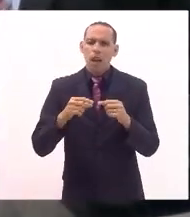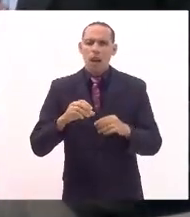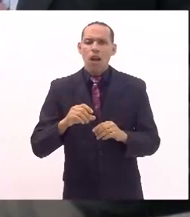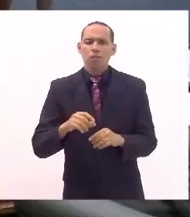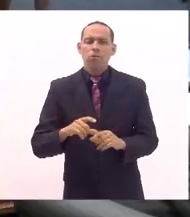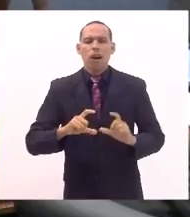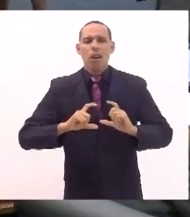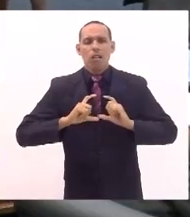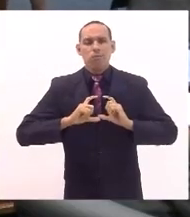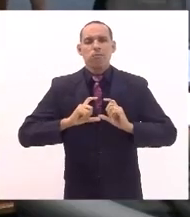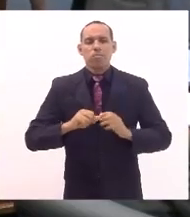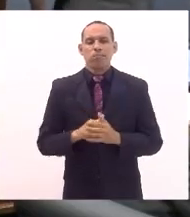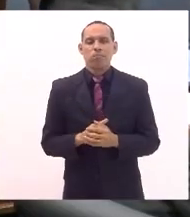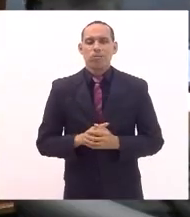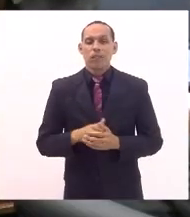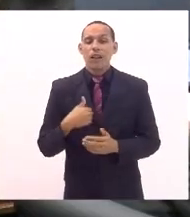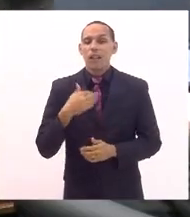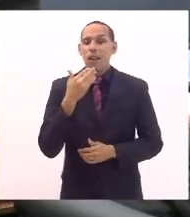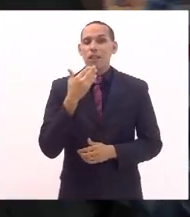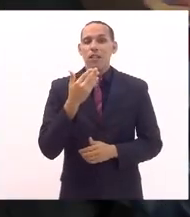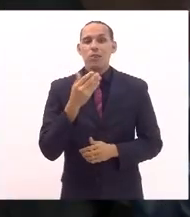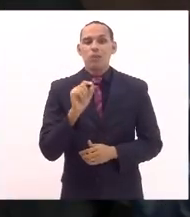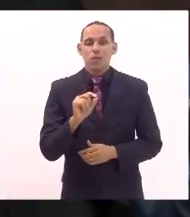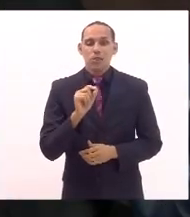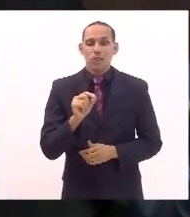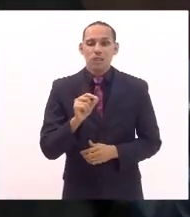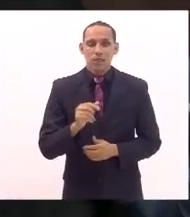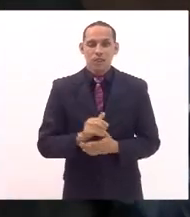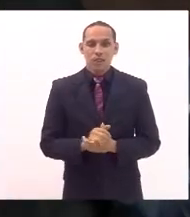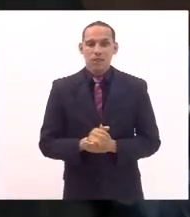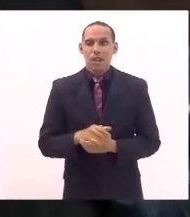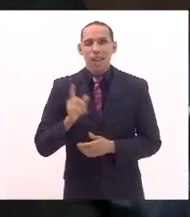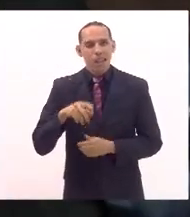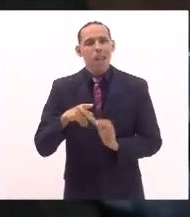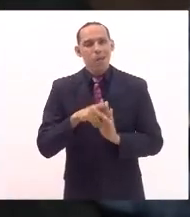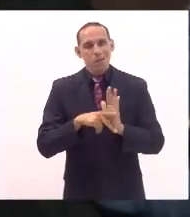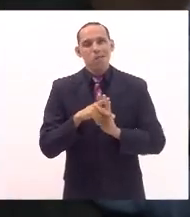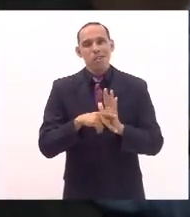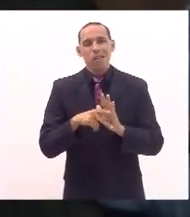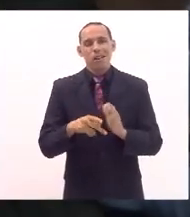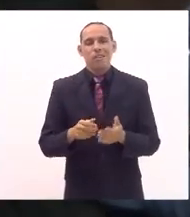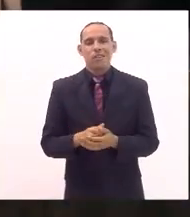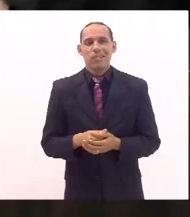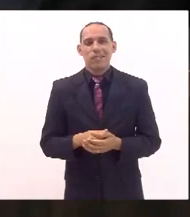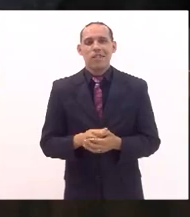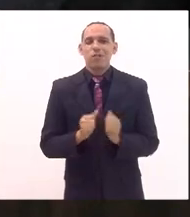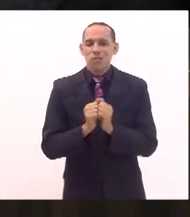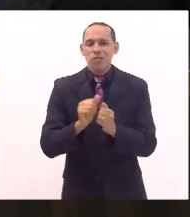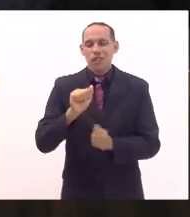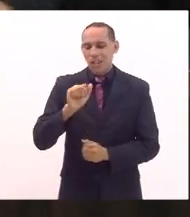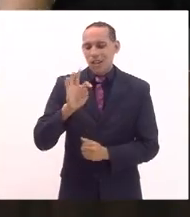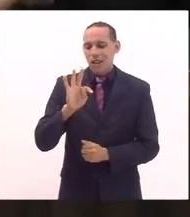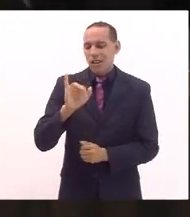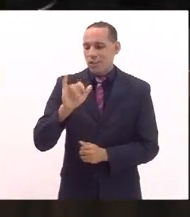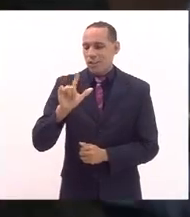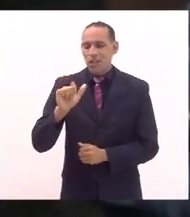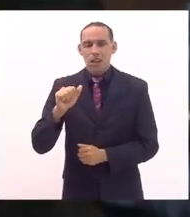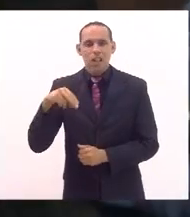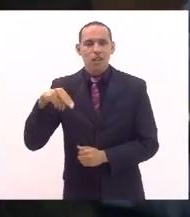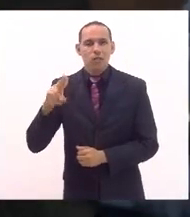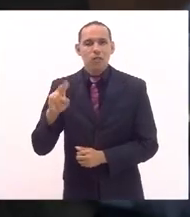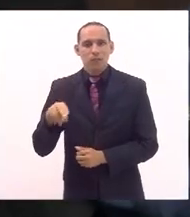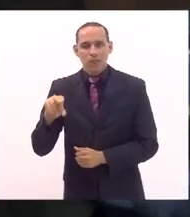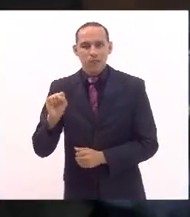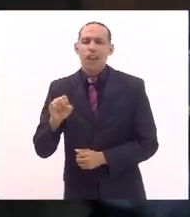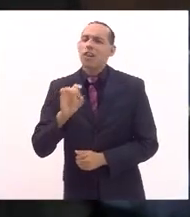presidente que eu ia pedir para ele tem vistas ao projeto da medalha projeto eu estive hoje com attila Nunes também era